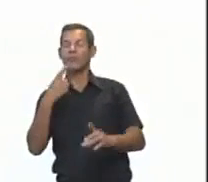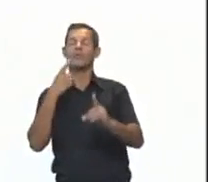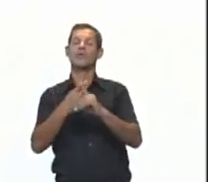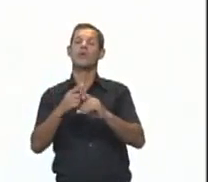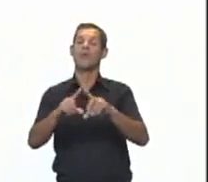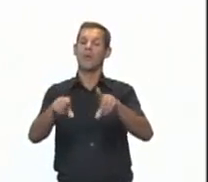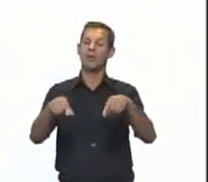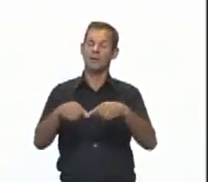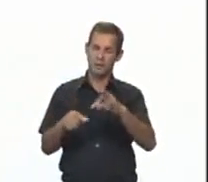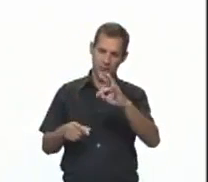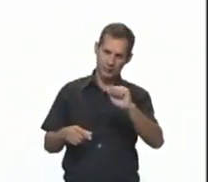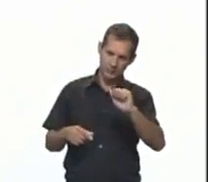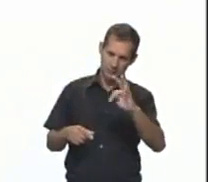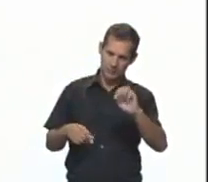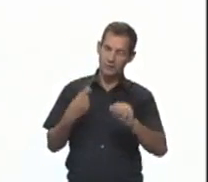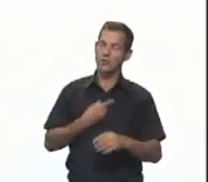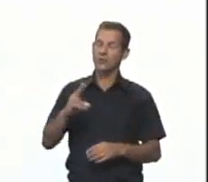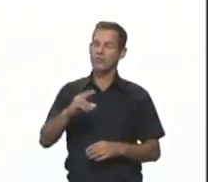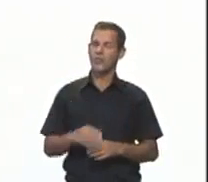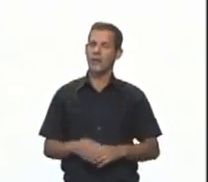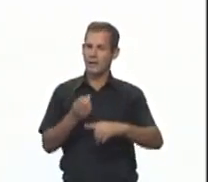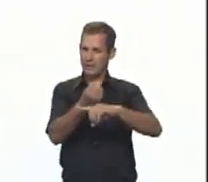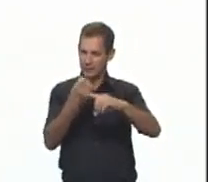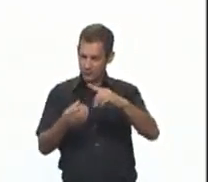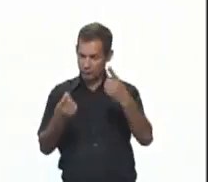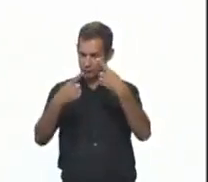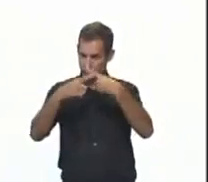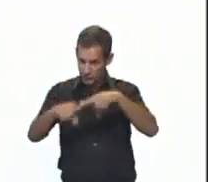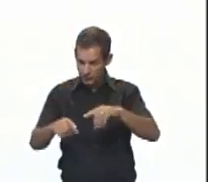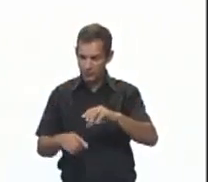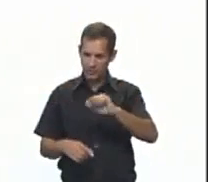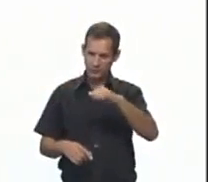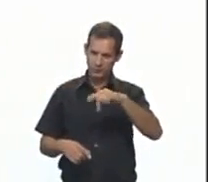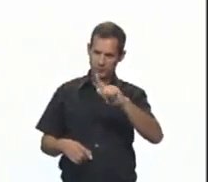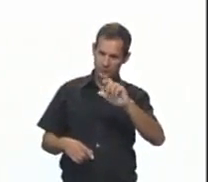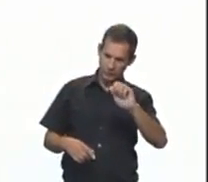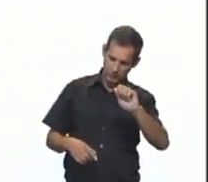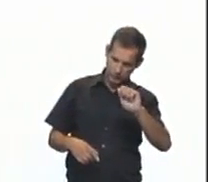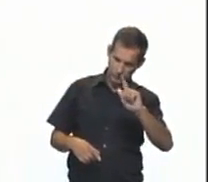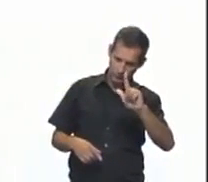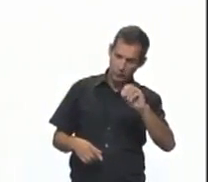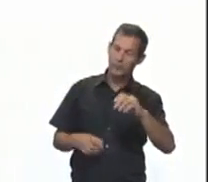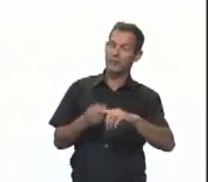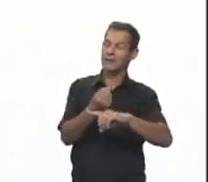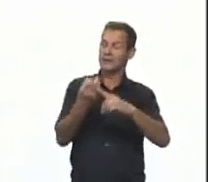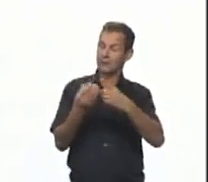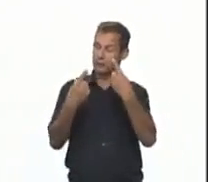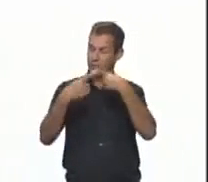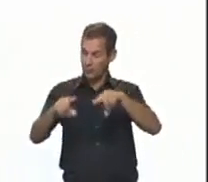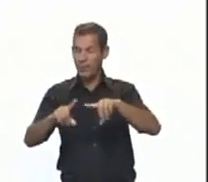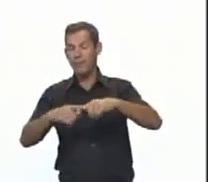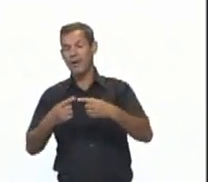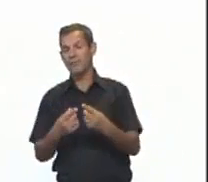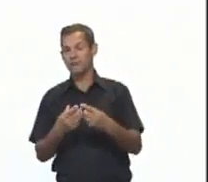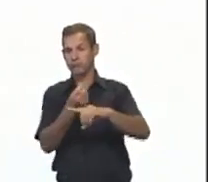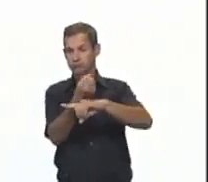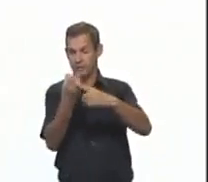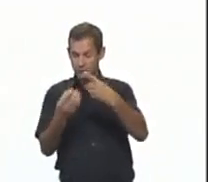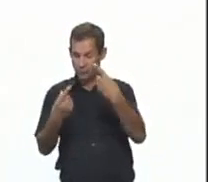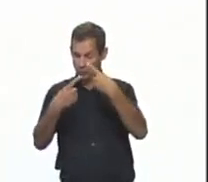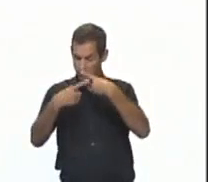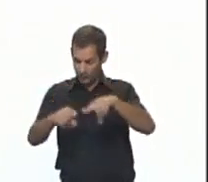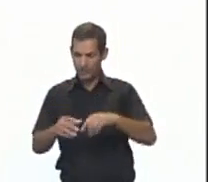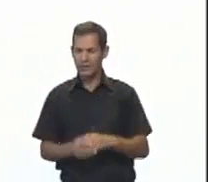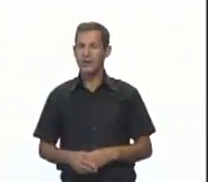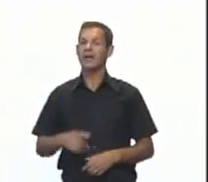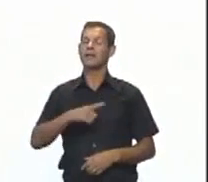θ? Nós vamos utilizar a função inversa do ângulo. Então, da função inversa. Essa função inversa, ela está